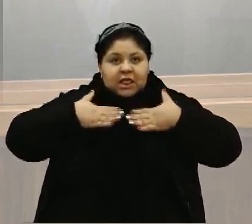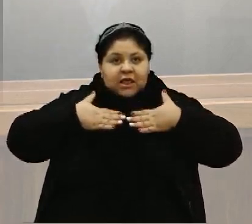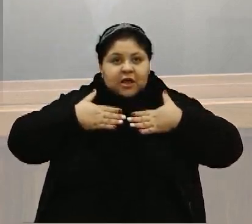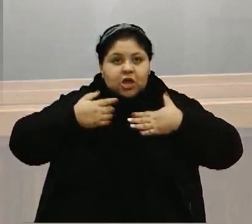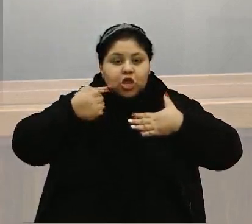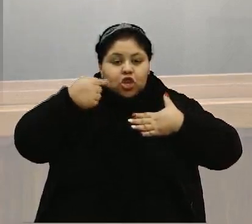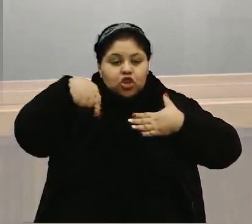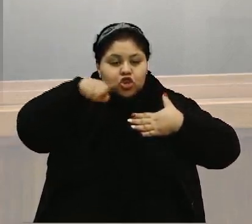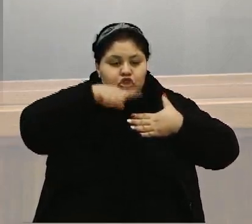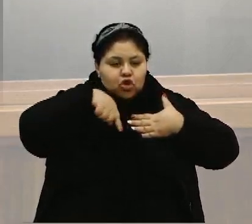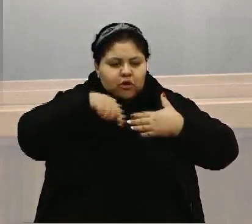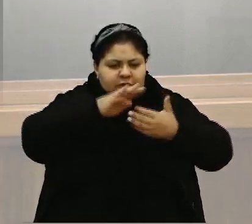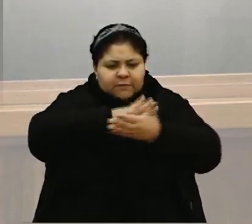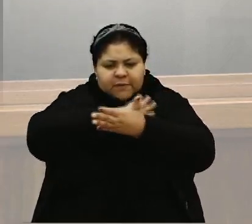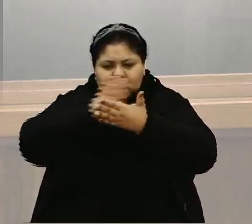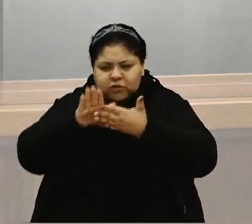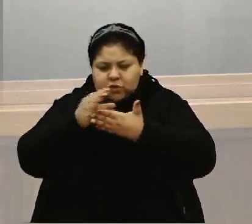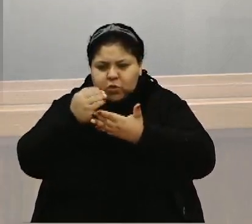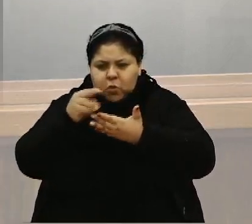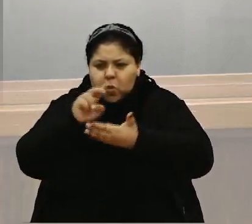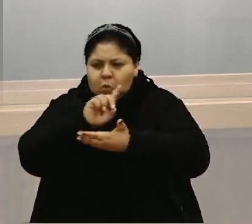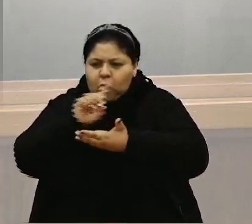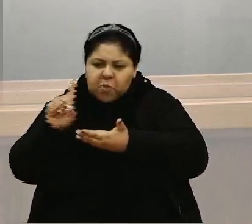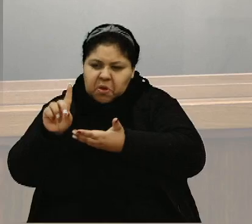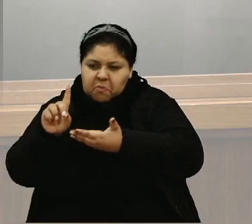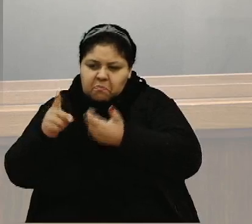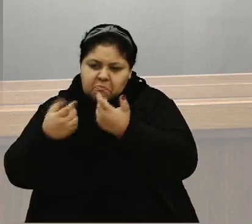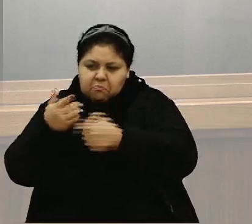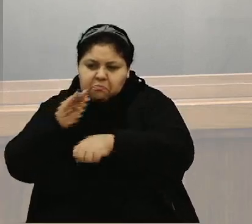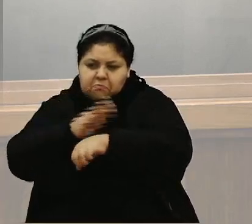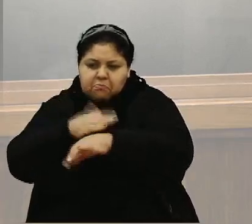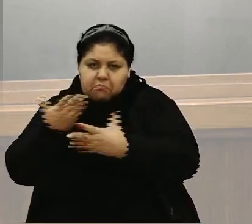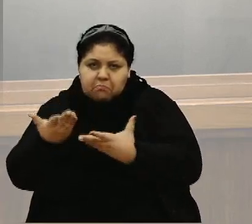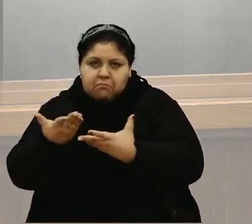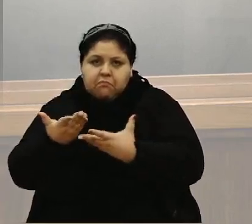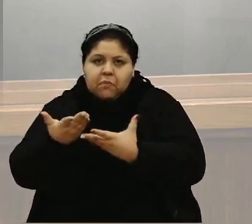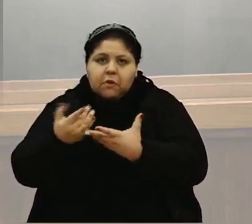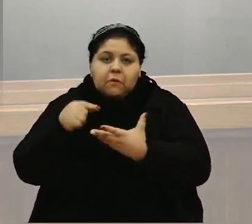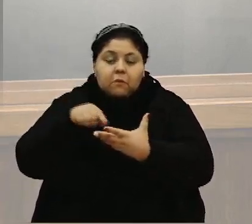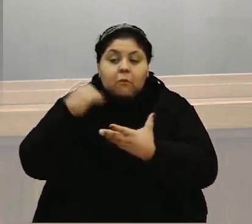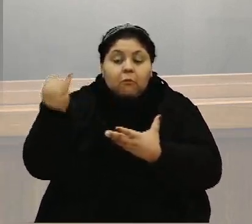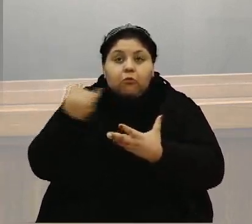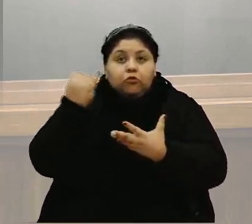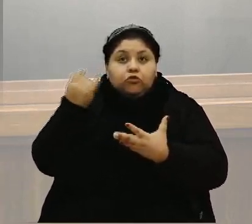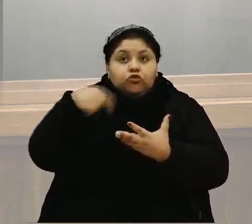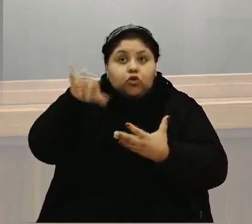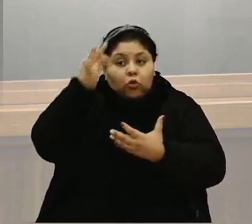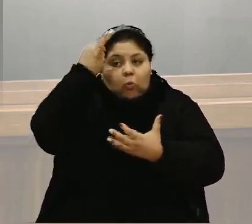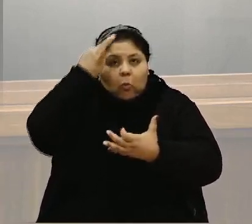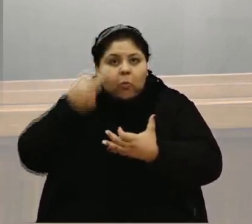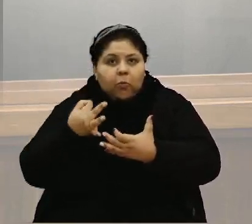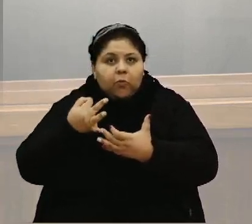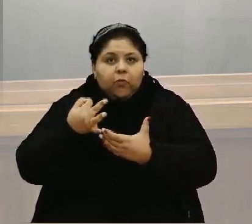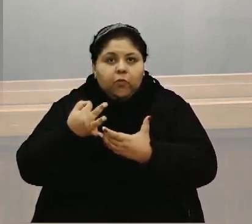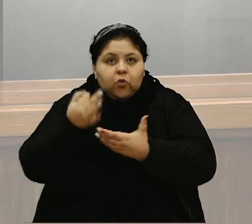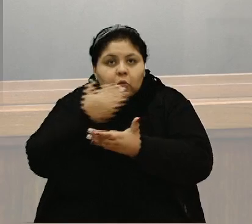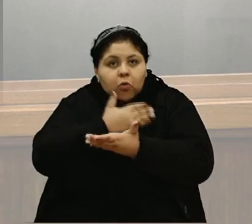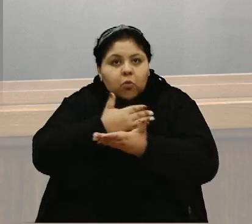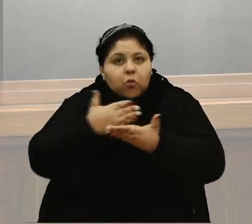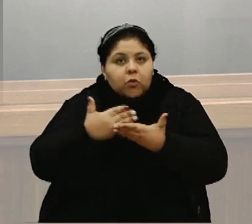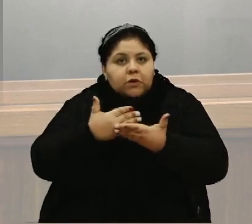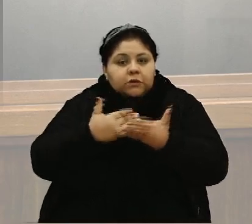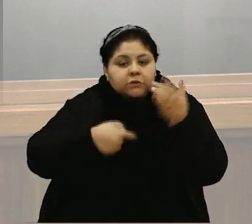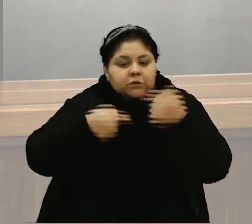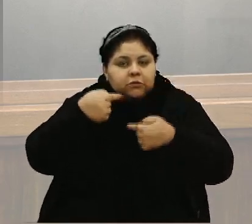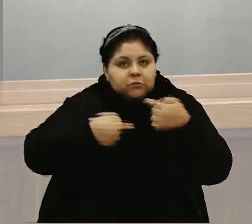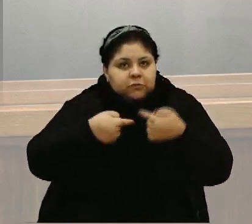estamos sendo preconceituosos em algum momento. Então, isso é muito importante nós entendermos no início desse